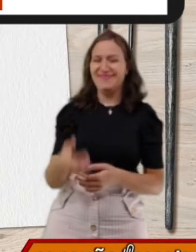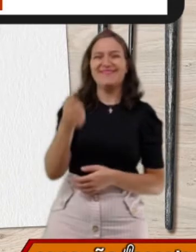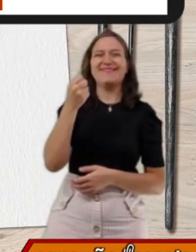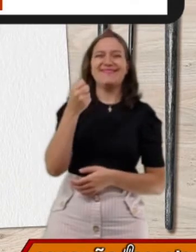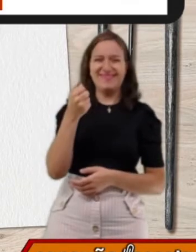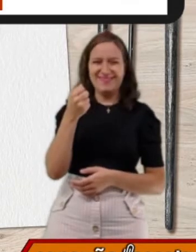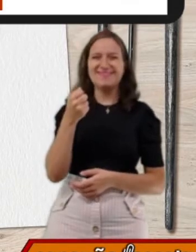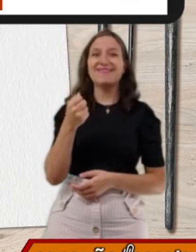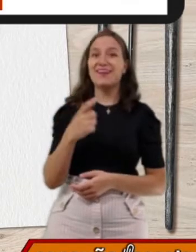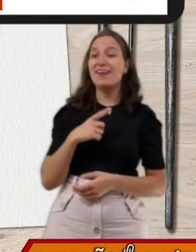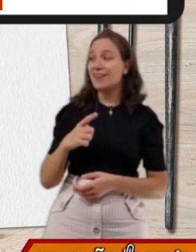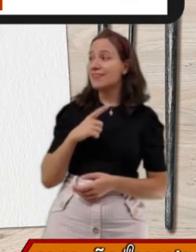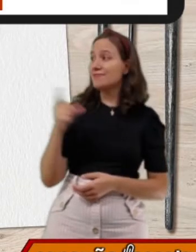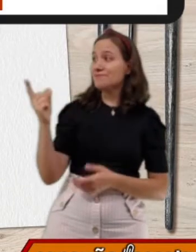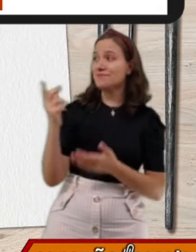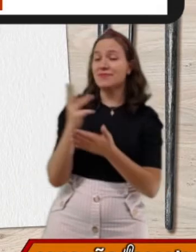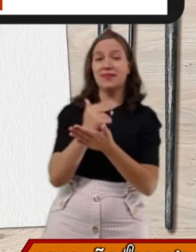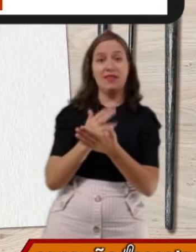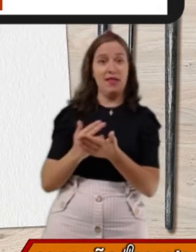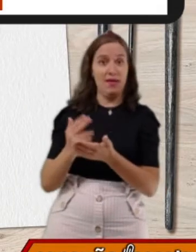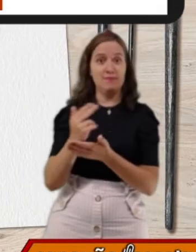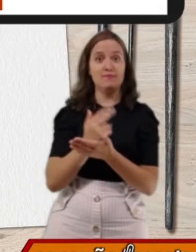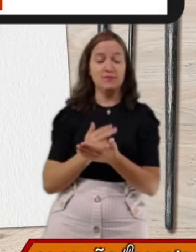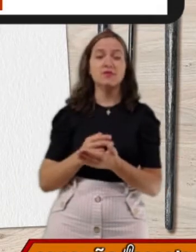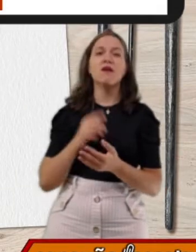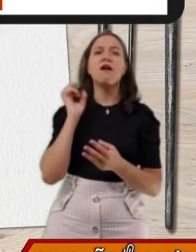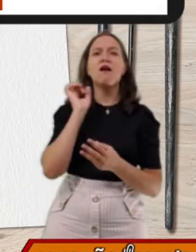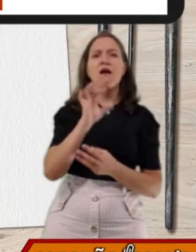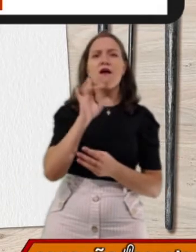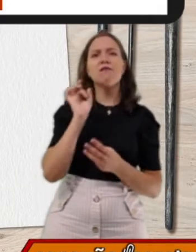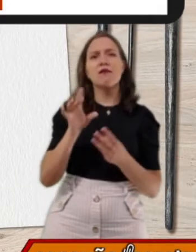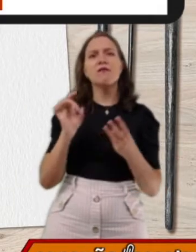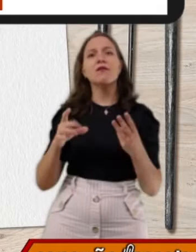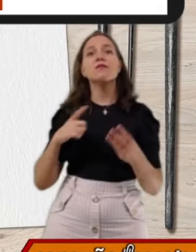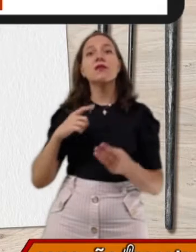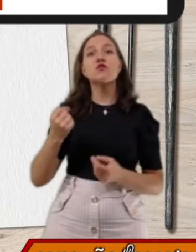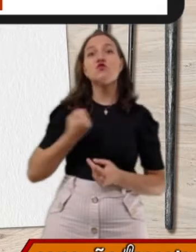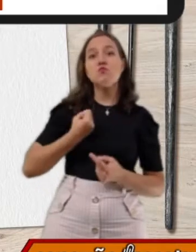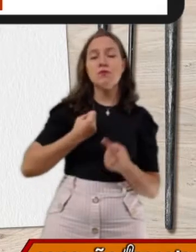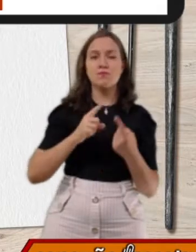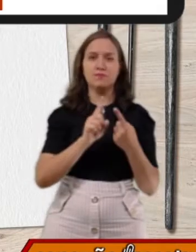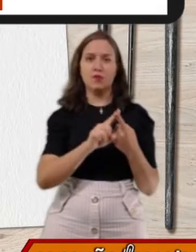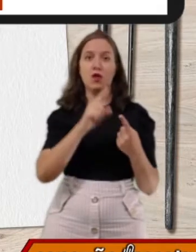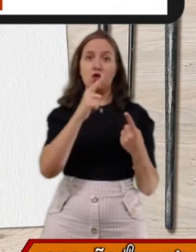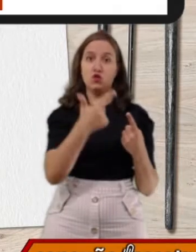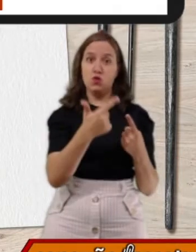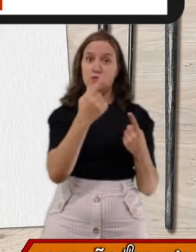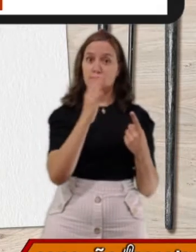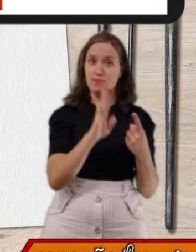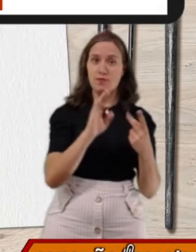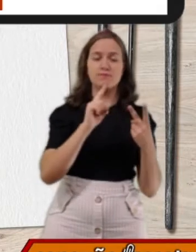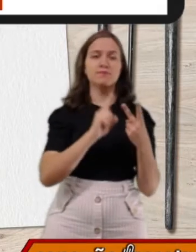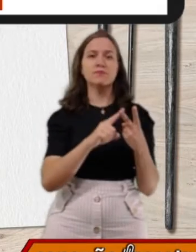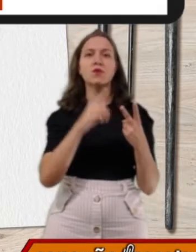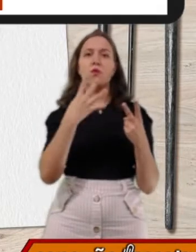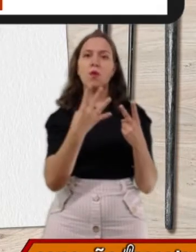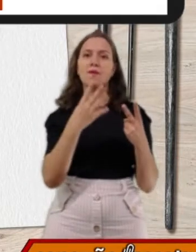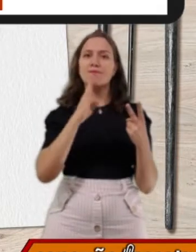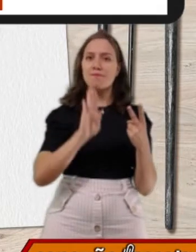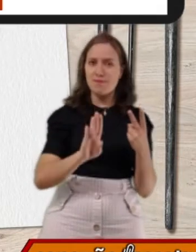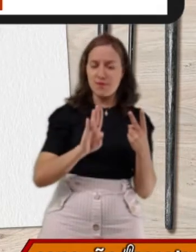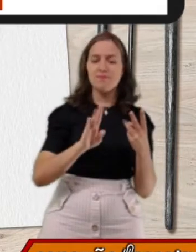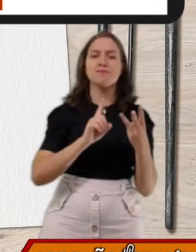então que eu tenho alguns lápis de desenho e cada um deles tem um número 1 2B o outro 14 b